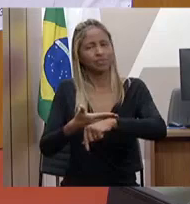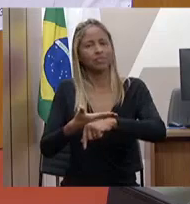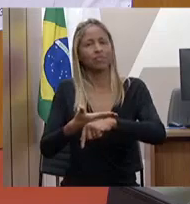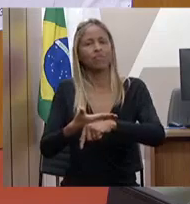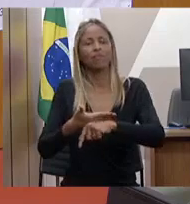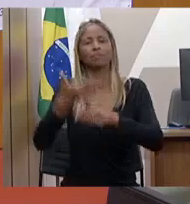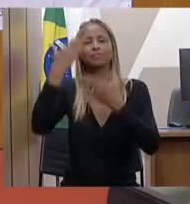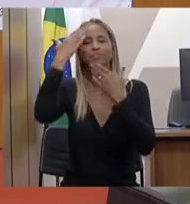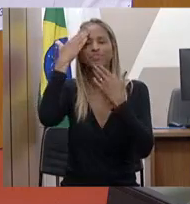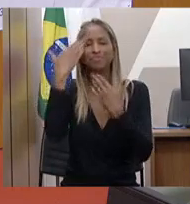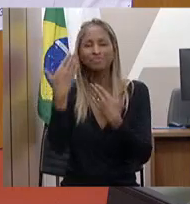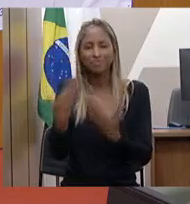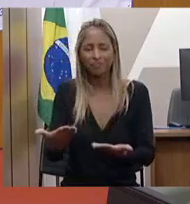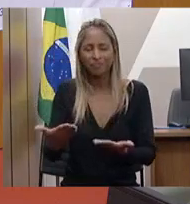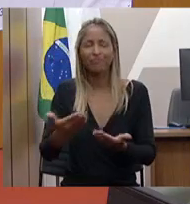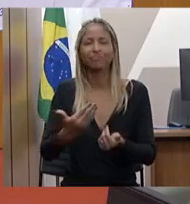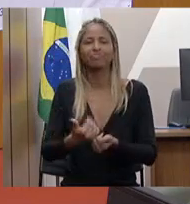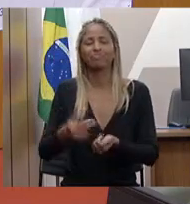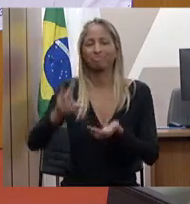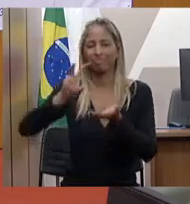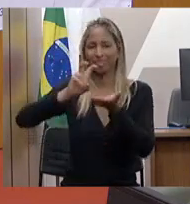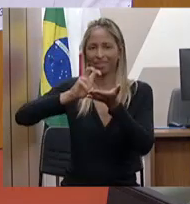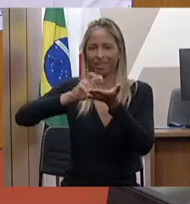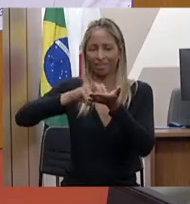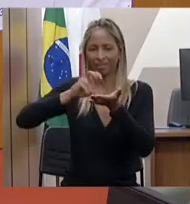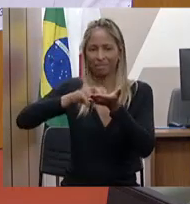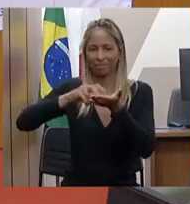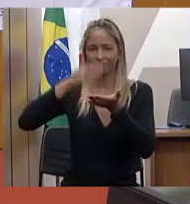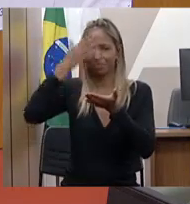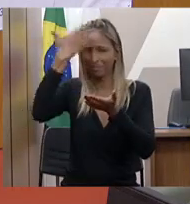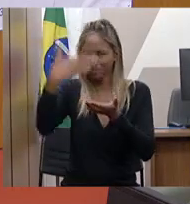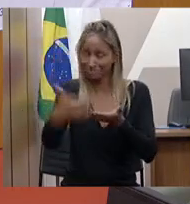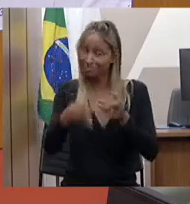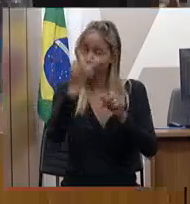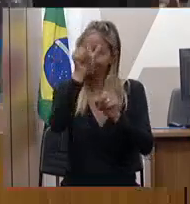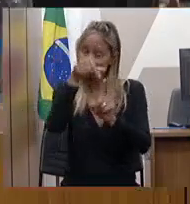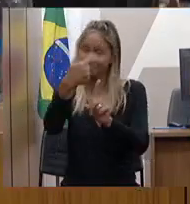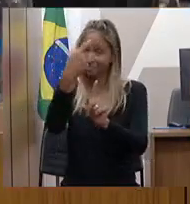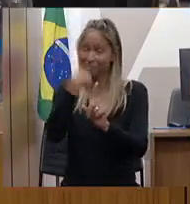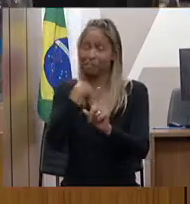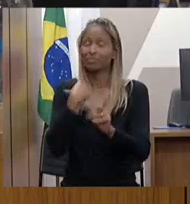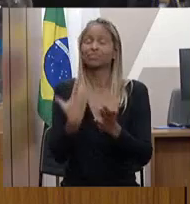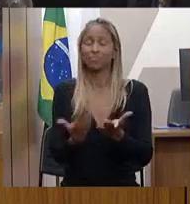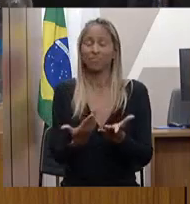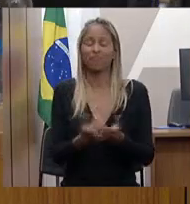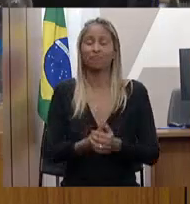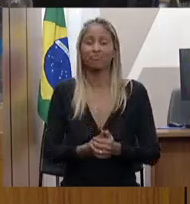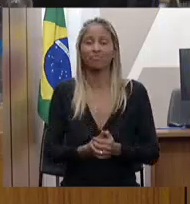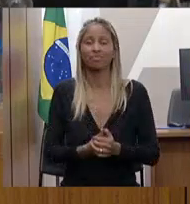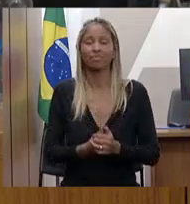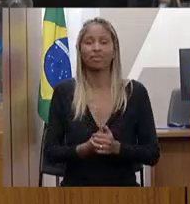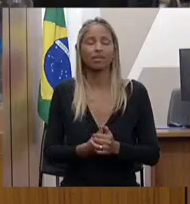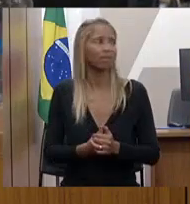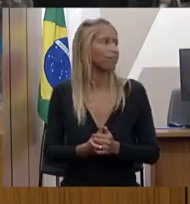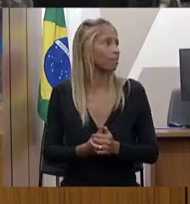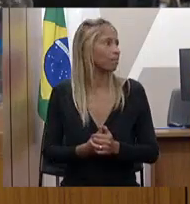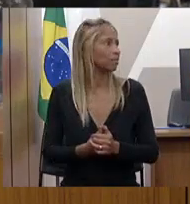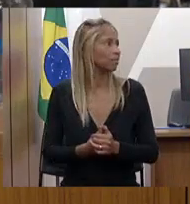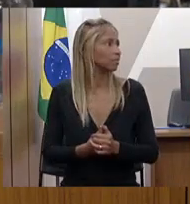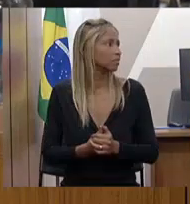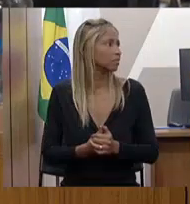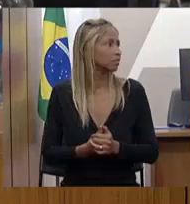fazer um agradecimento né pela manhã fizeram referência a minha pessoa mas não não sou eu